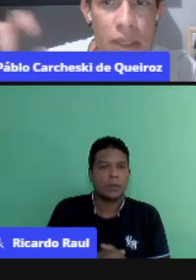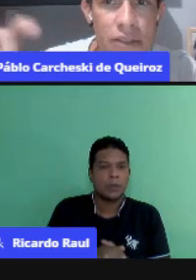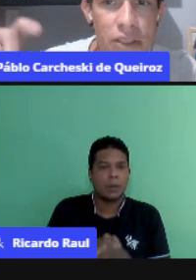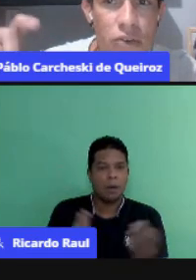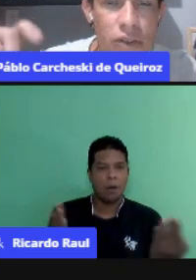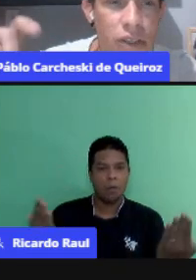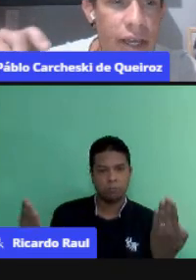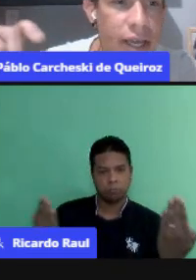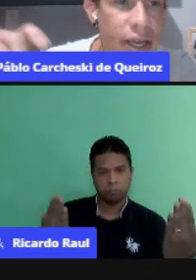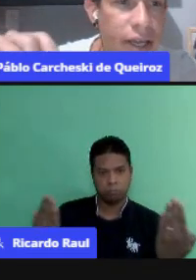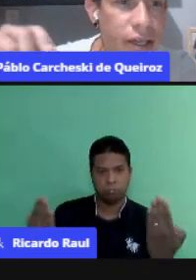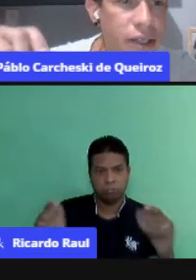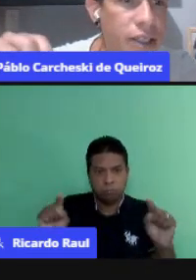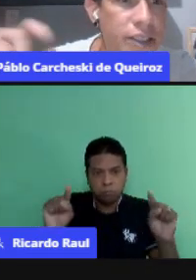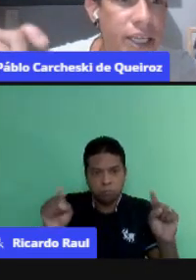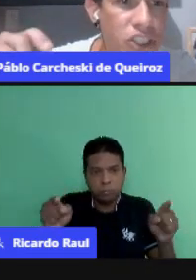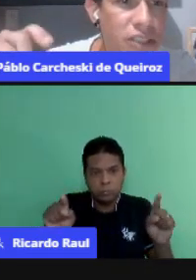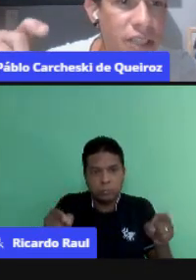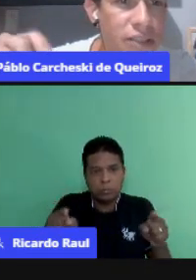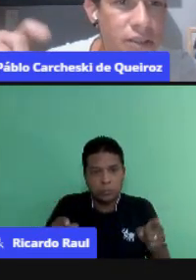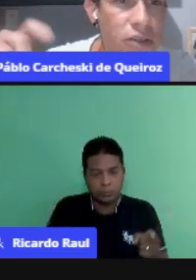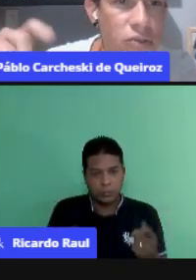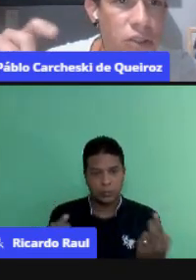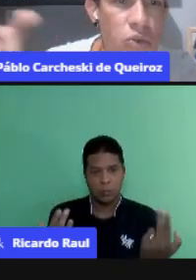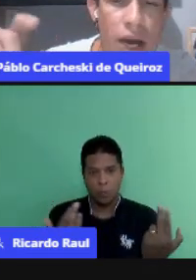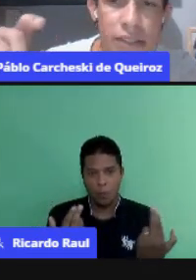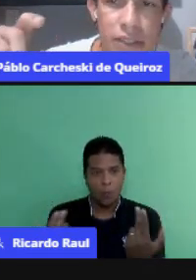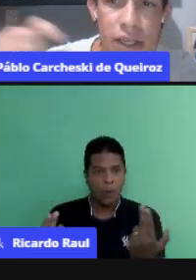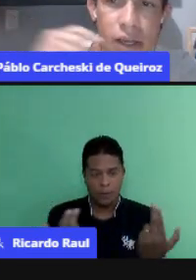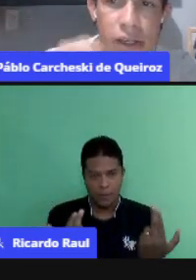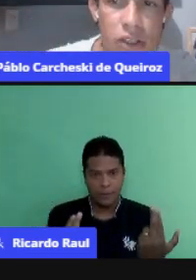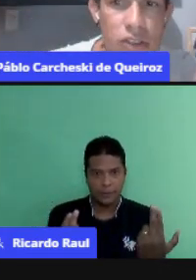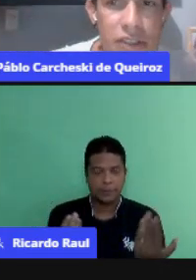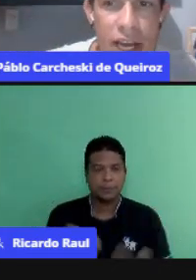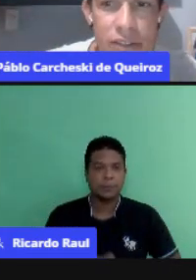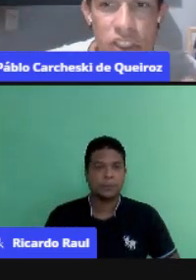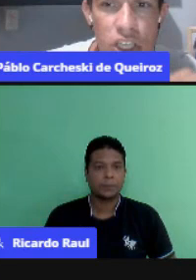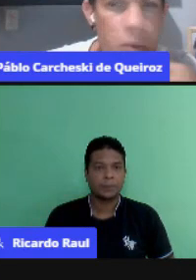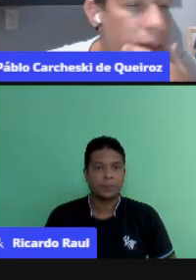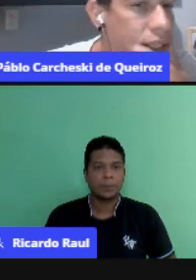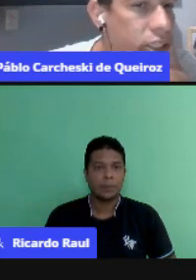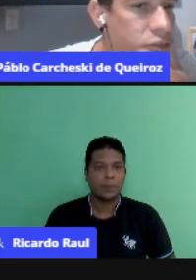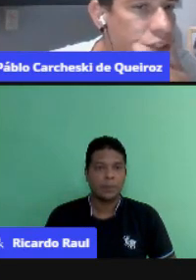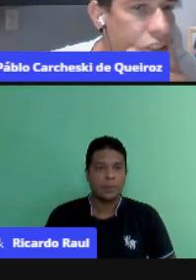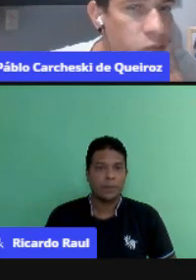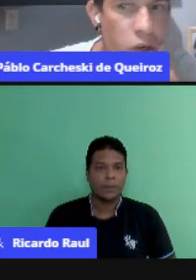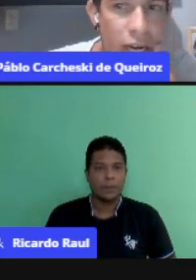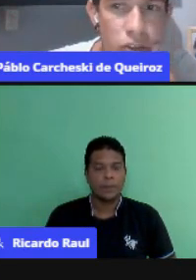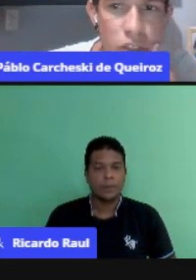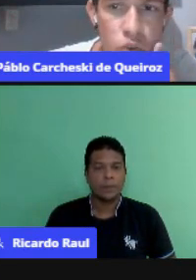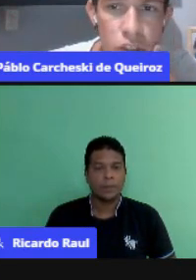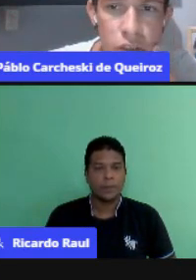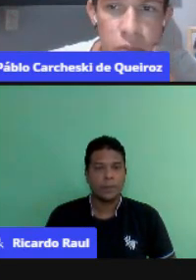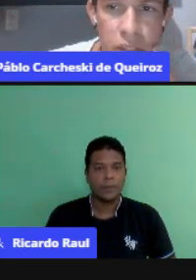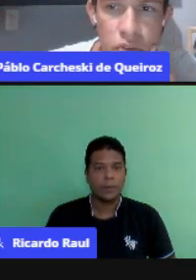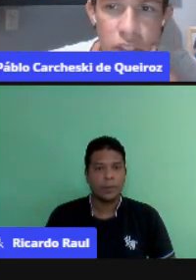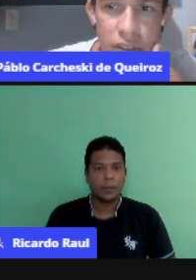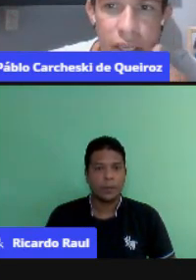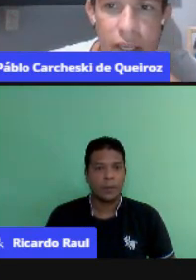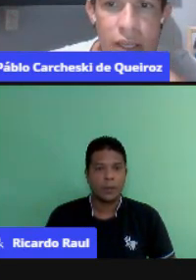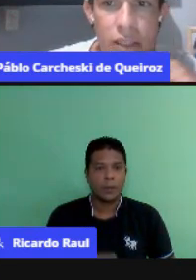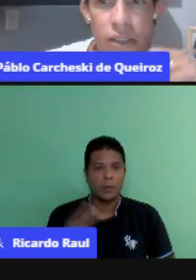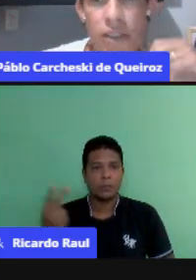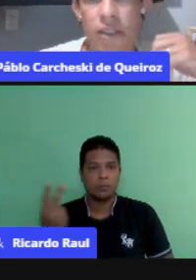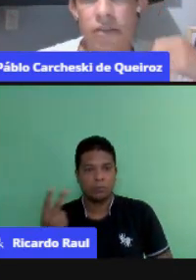expressões algébricas são idênticas, né? São iguais, né? Então, nesse caso aqui, já é uma maneira de você explorar. Eu tenho 2